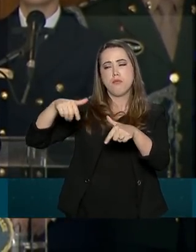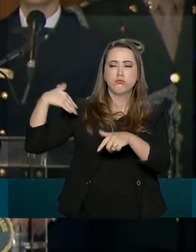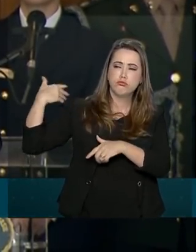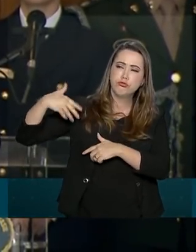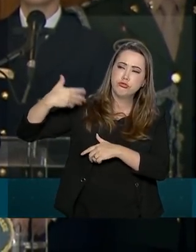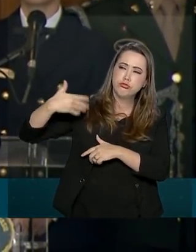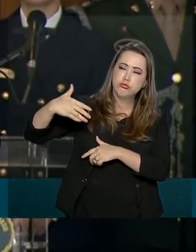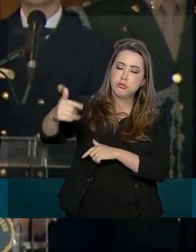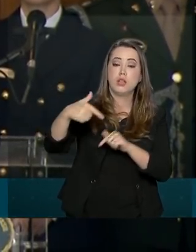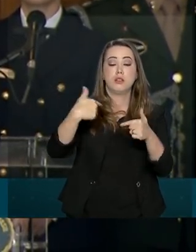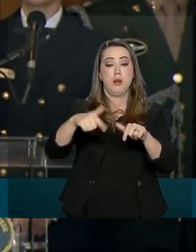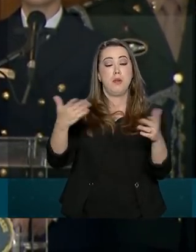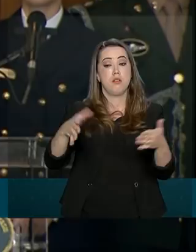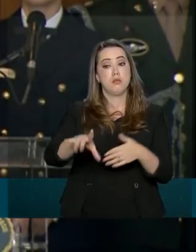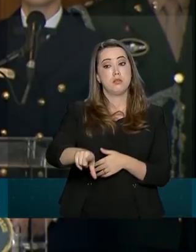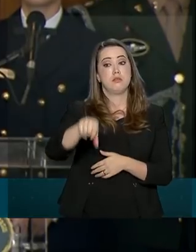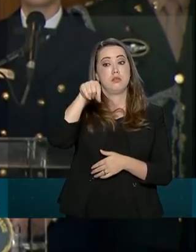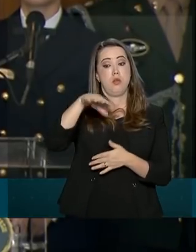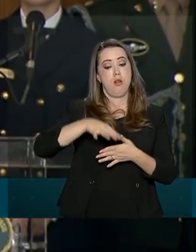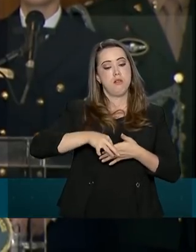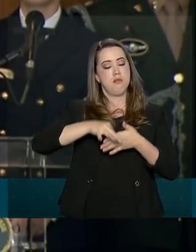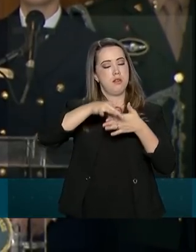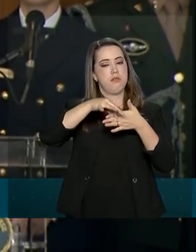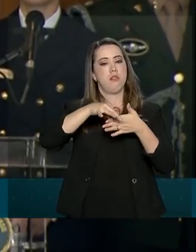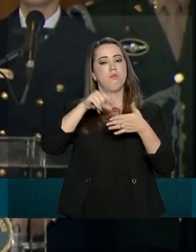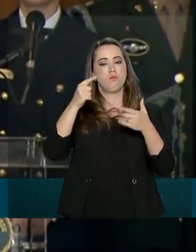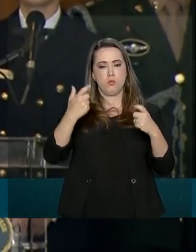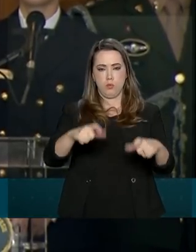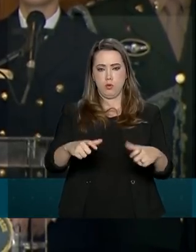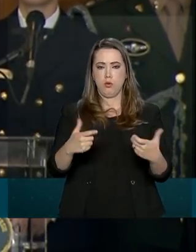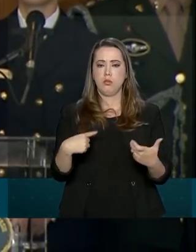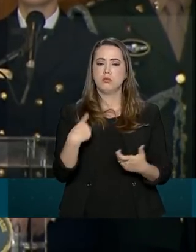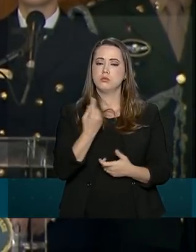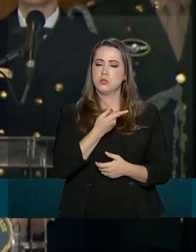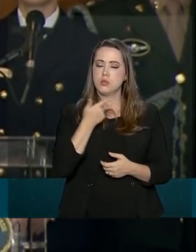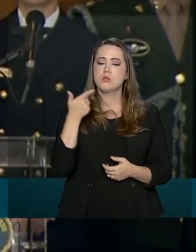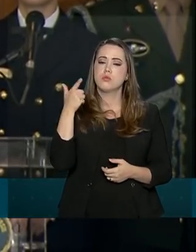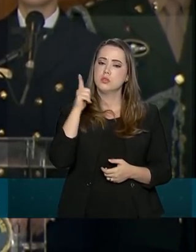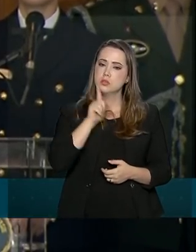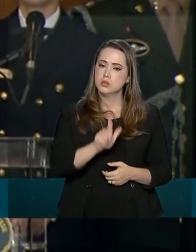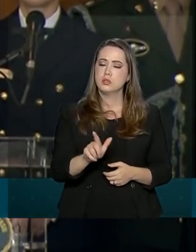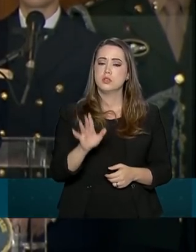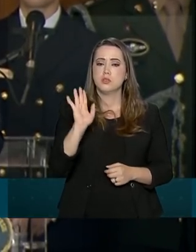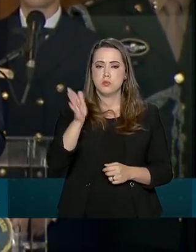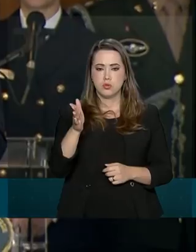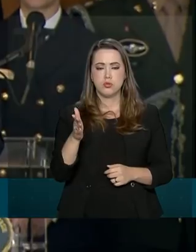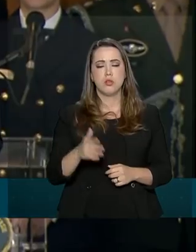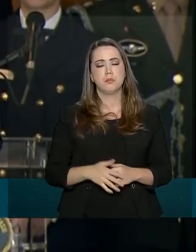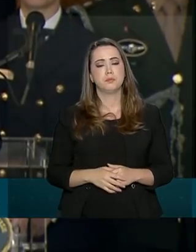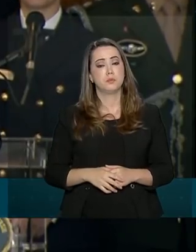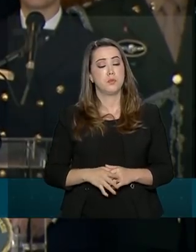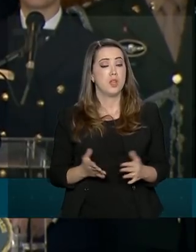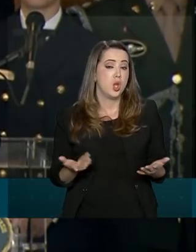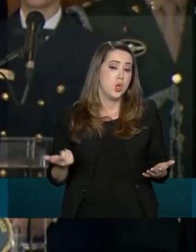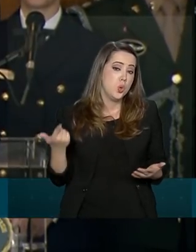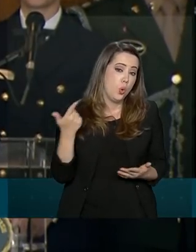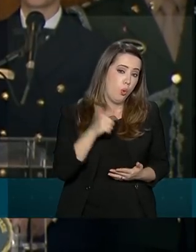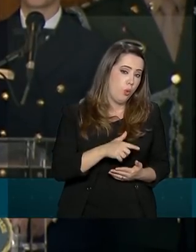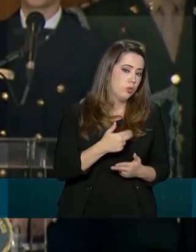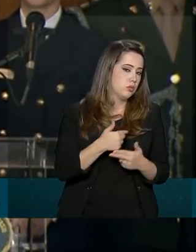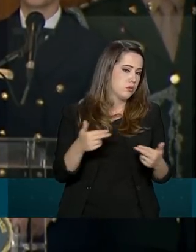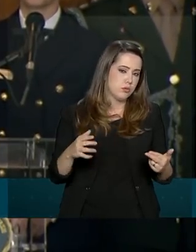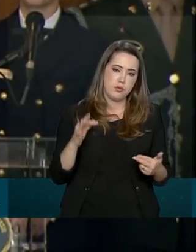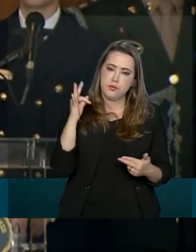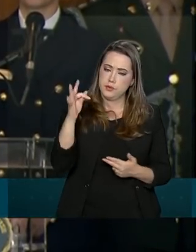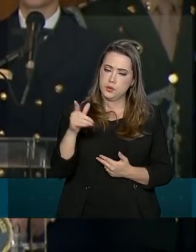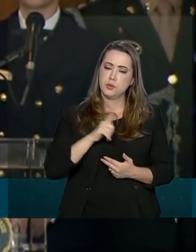de aspirante, nós conseguimos já alguma coisa. E outras coisas virão.